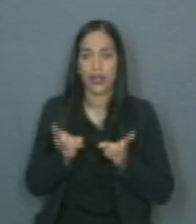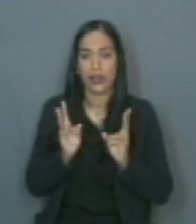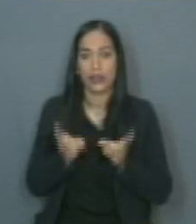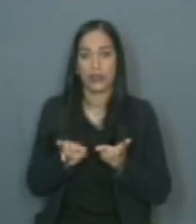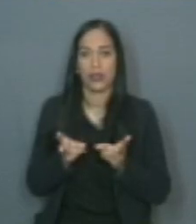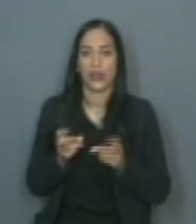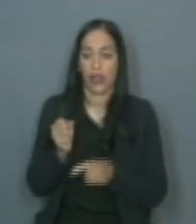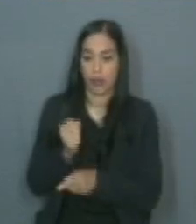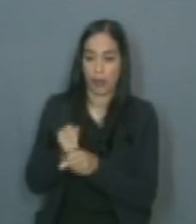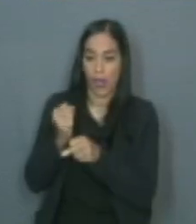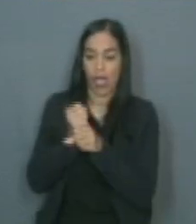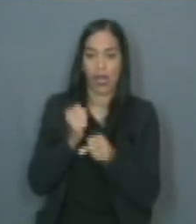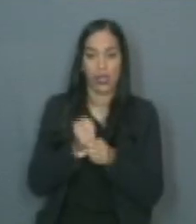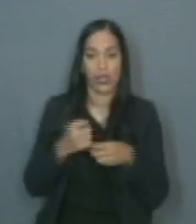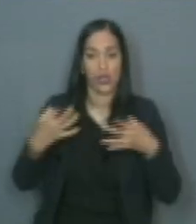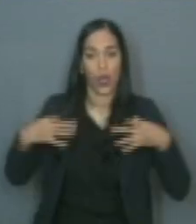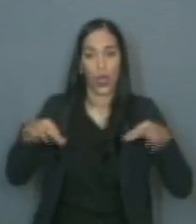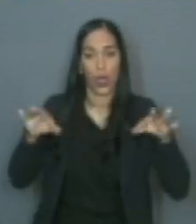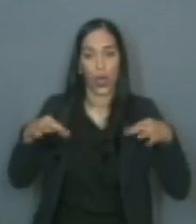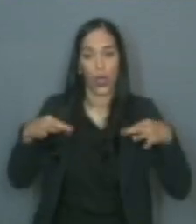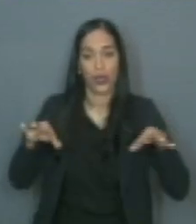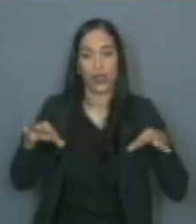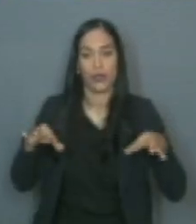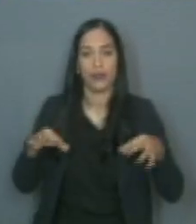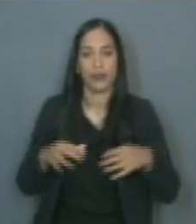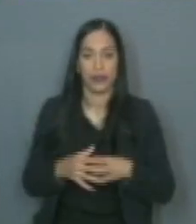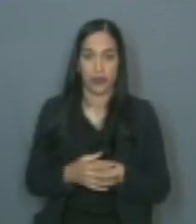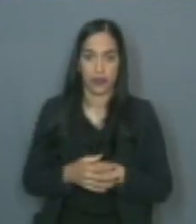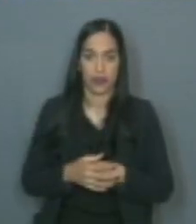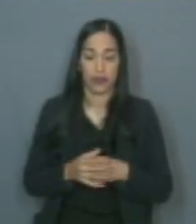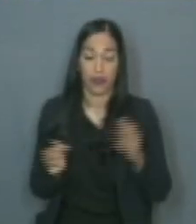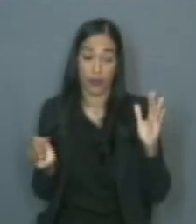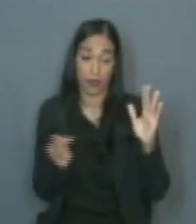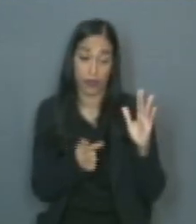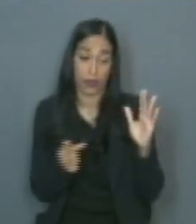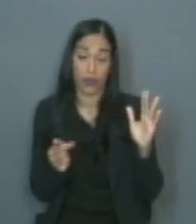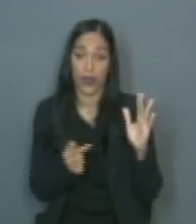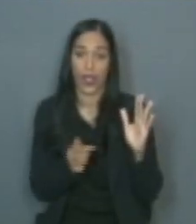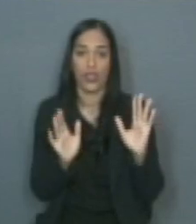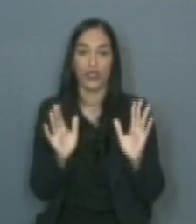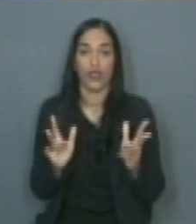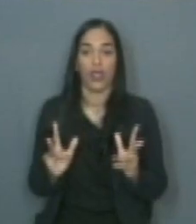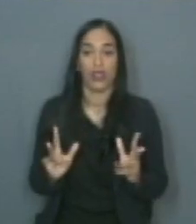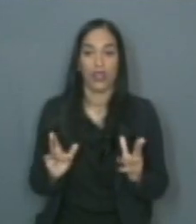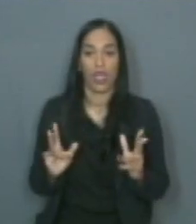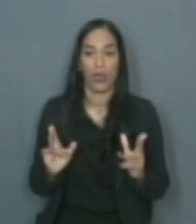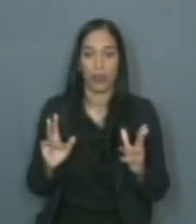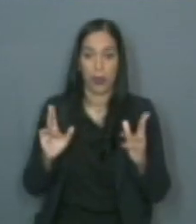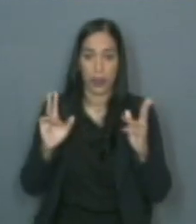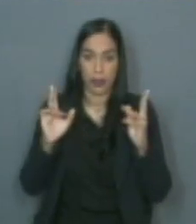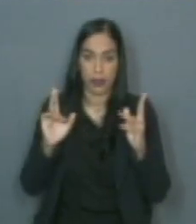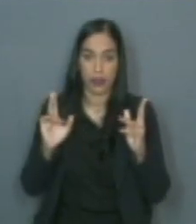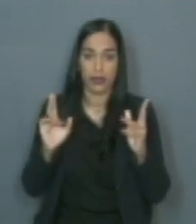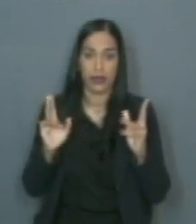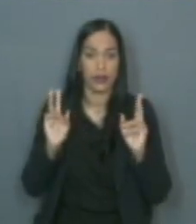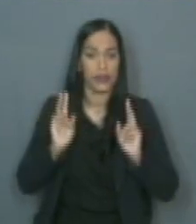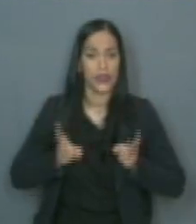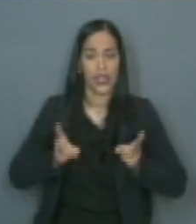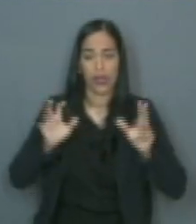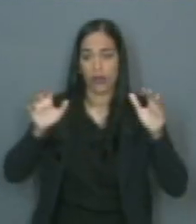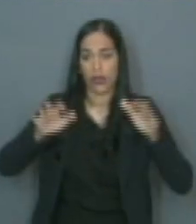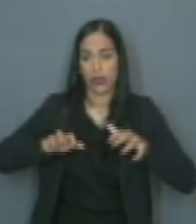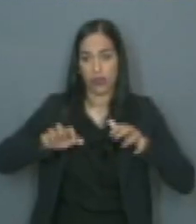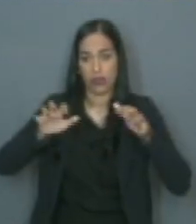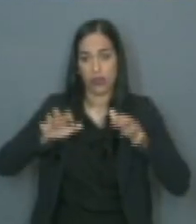as barreiras com lona de plástico. Isso daqui, vereadores, a lona já está cortada no meio, e toda vez que